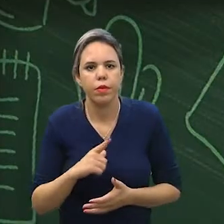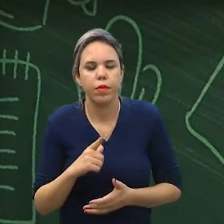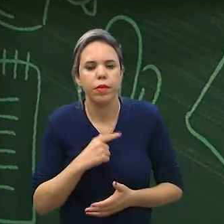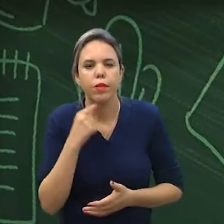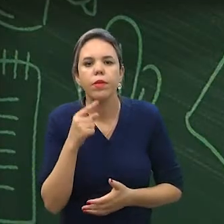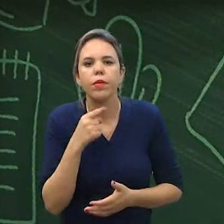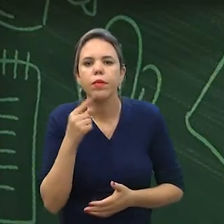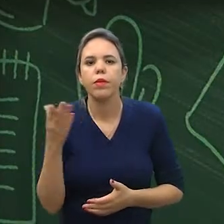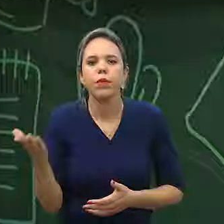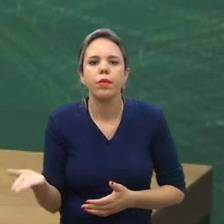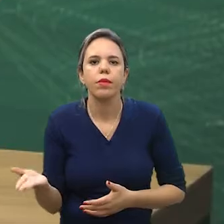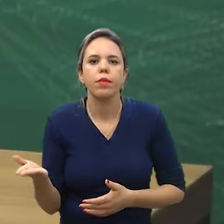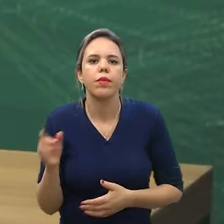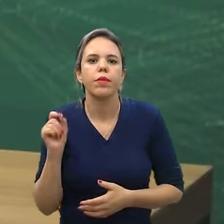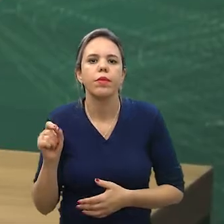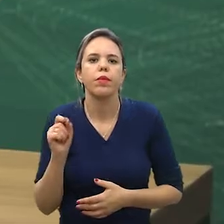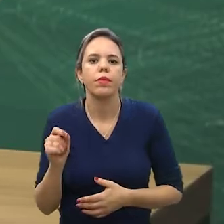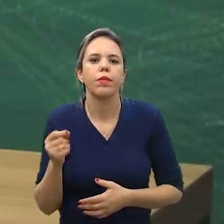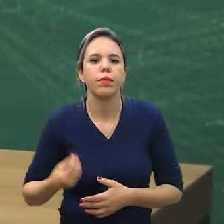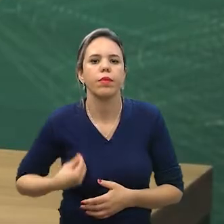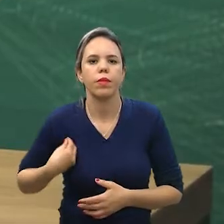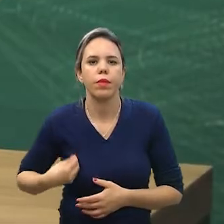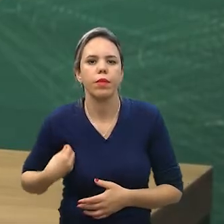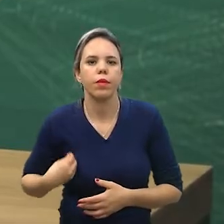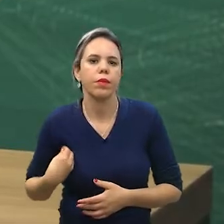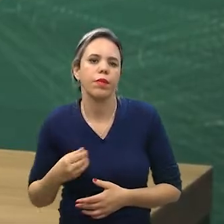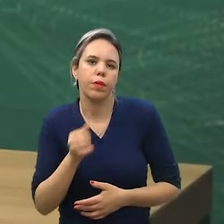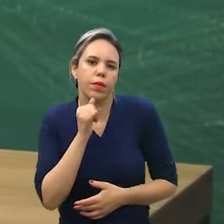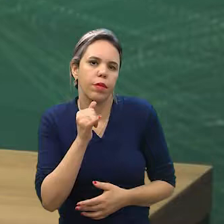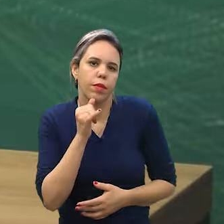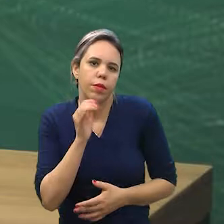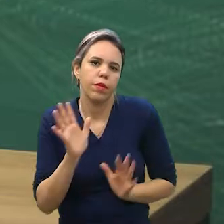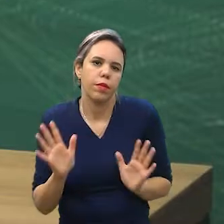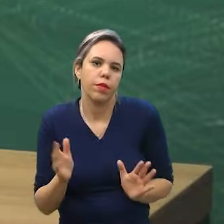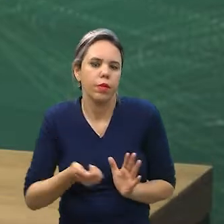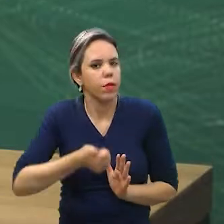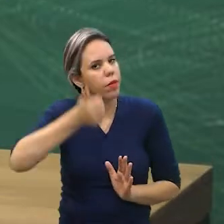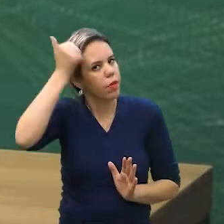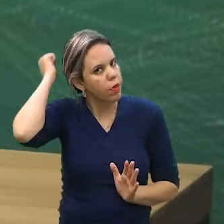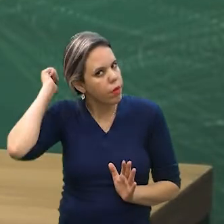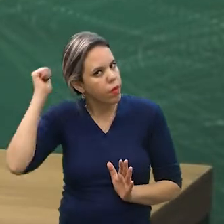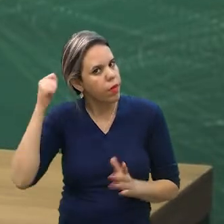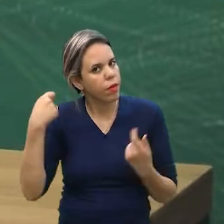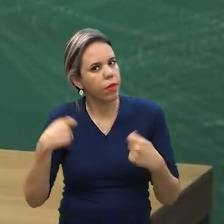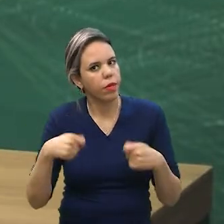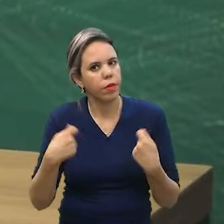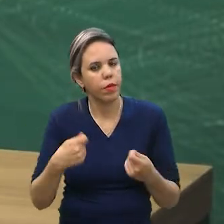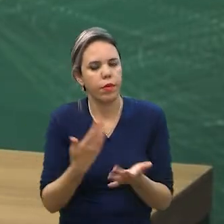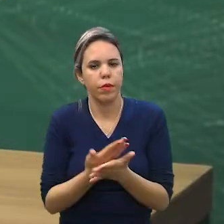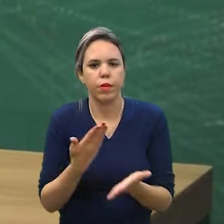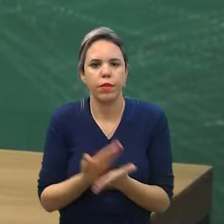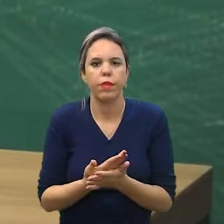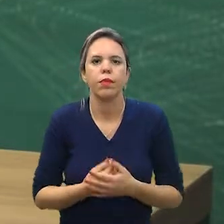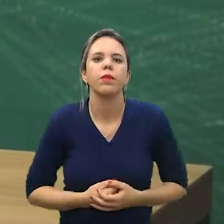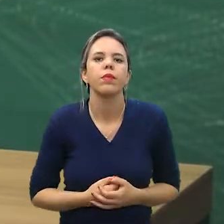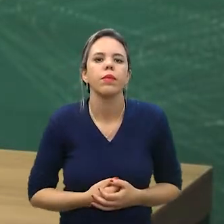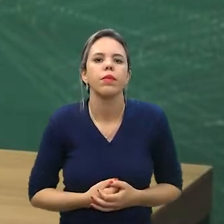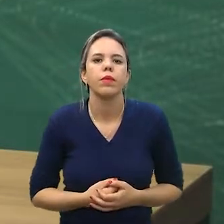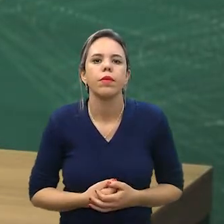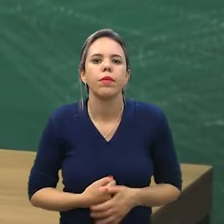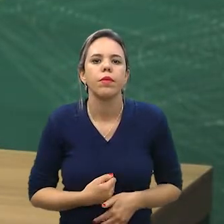de dúvida, que vai viver, não é, essa questão do vestibular e vai precisar estudar, não